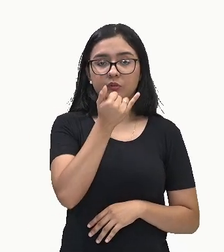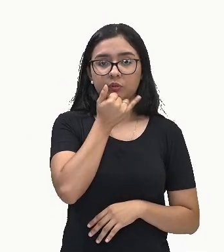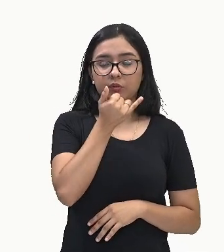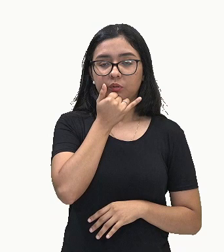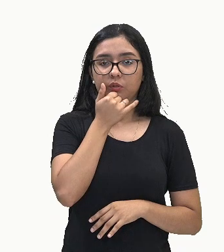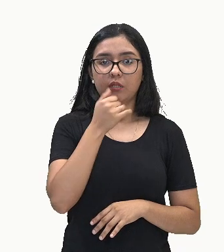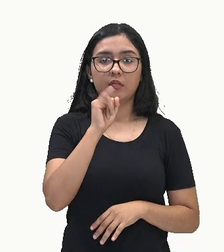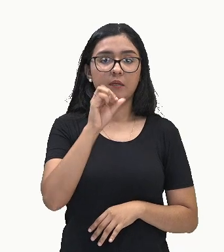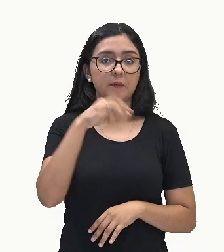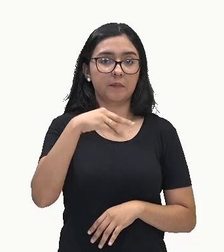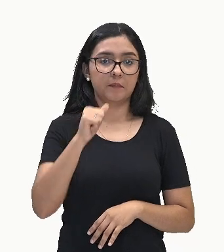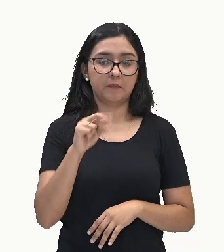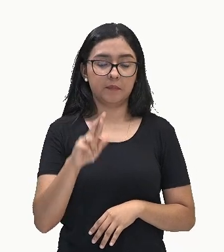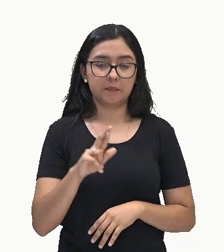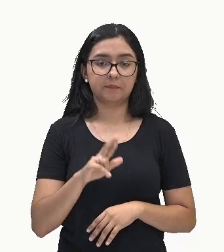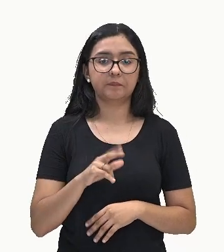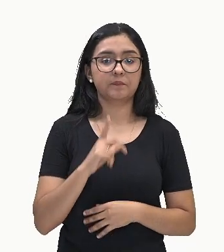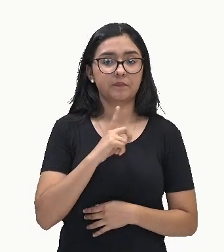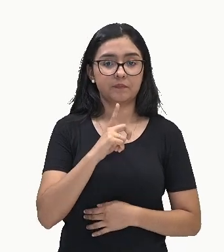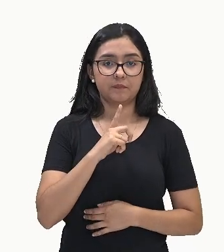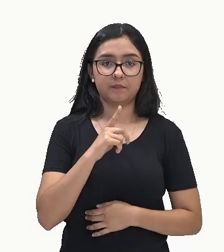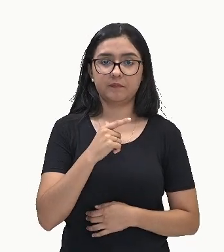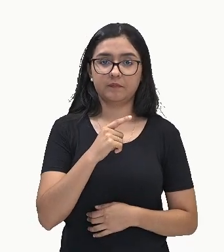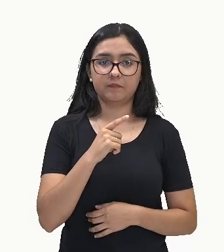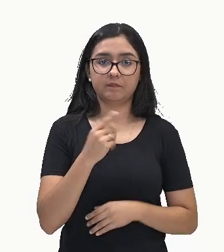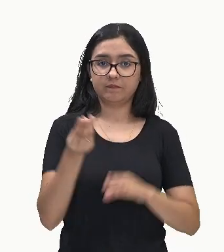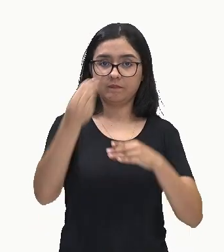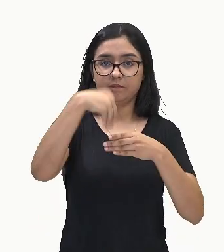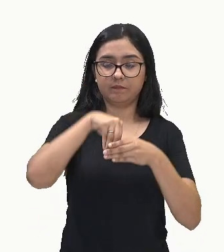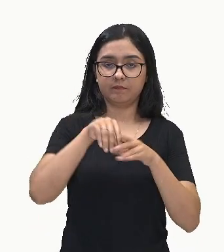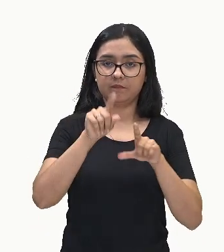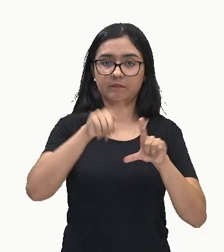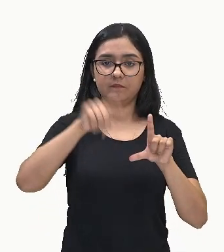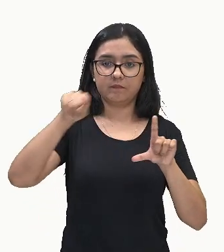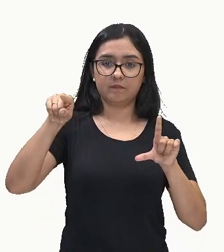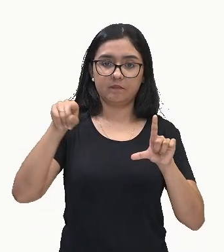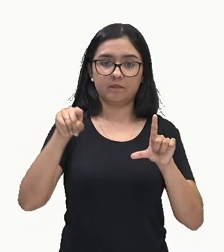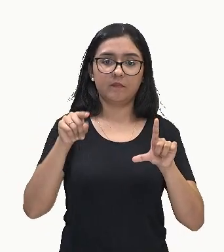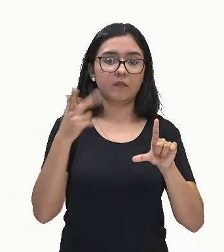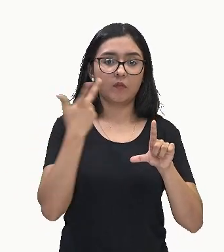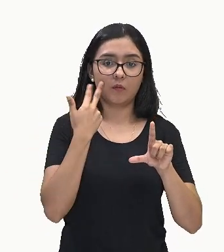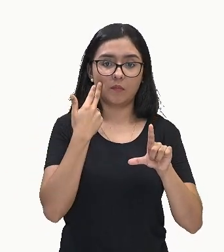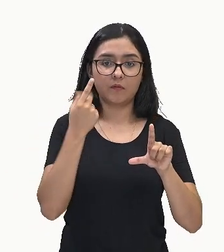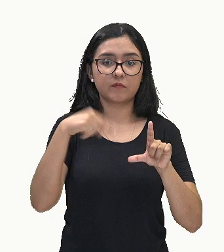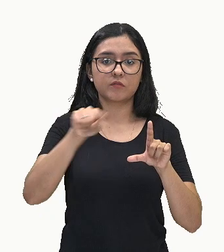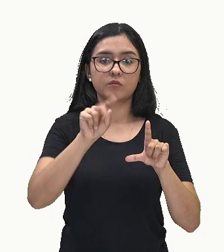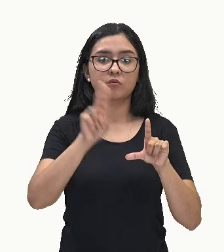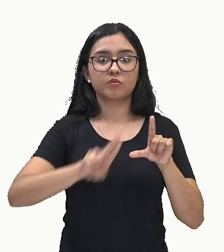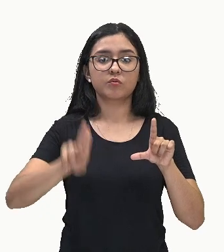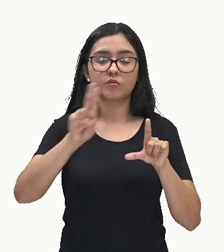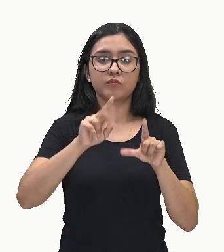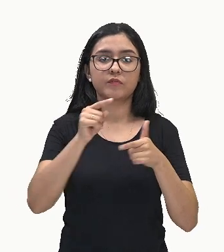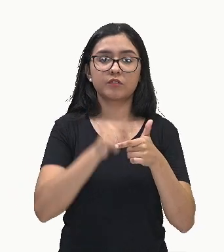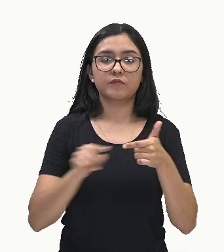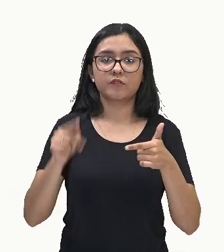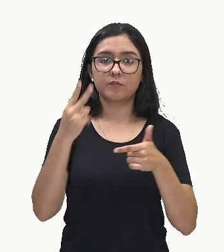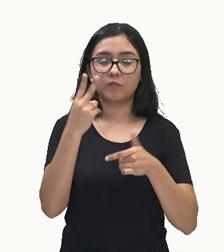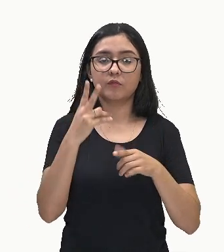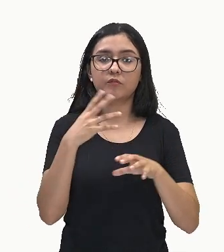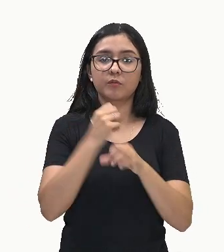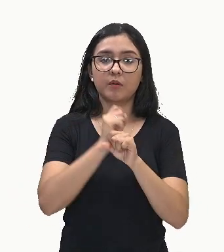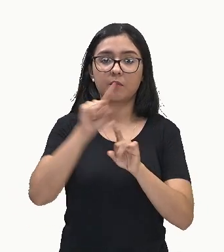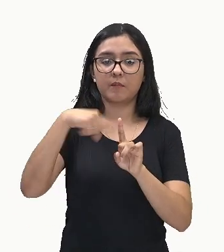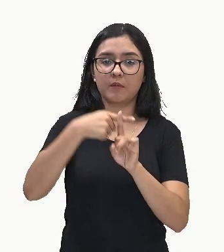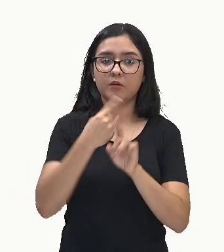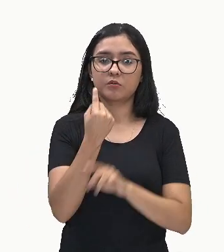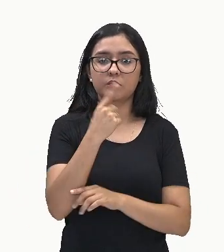nós temos aqui o número í de de elementos é muito Comodo fazer só é pegar né dividir por do e somar com mais um no